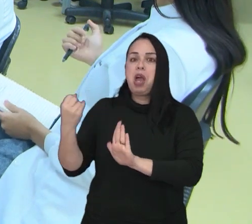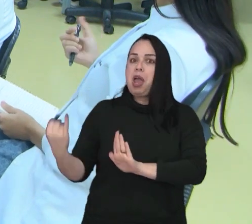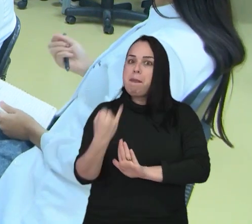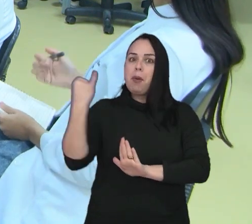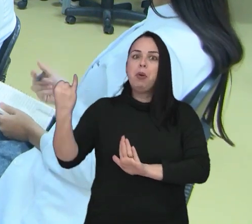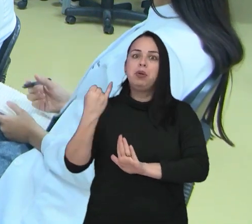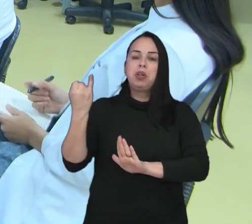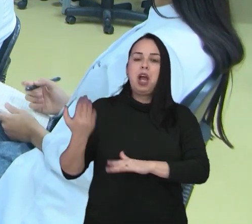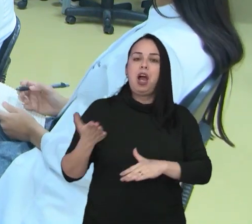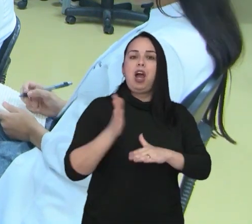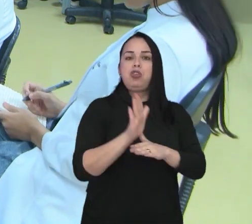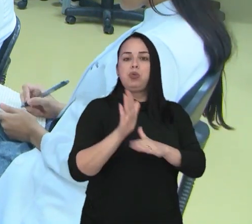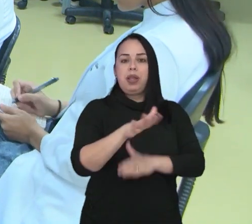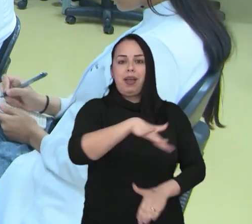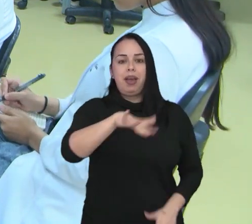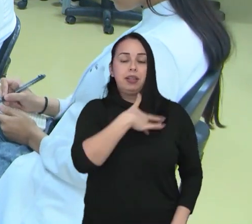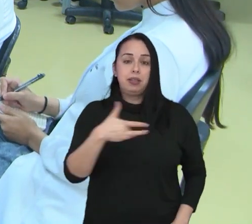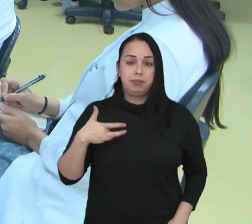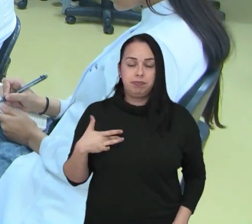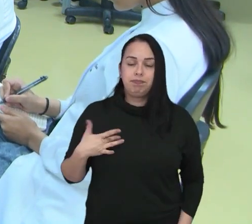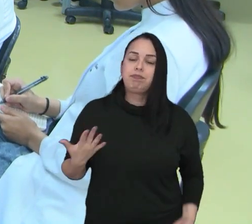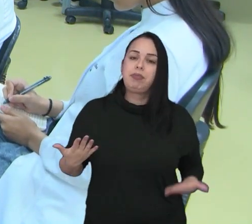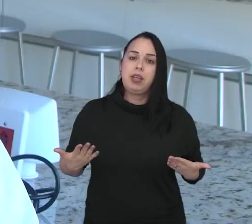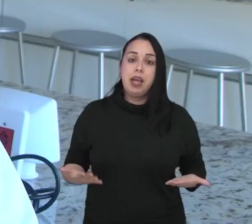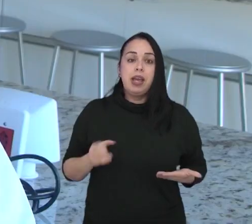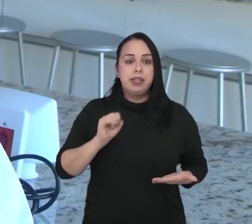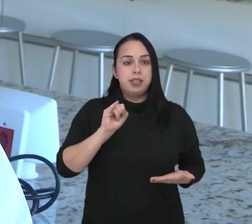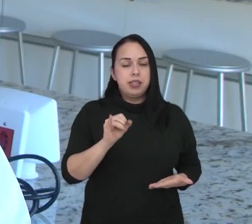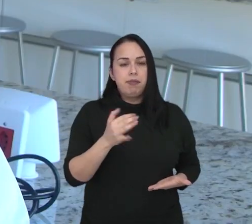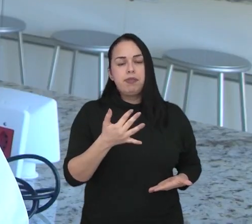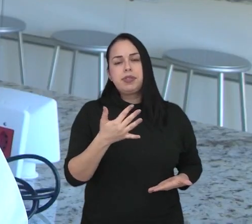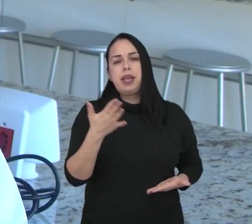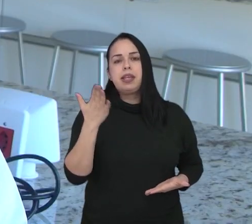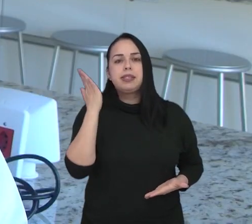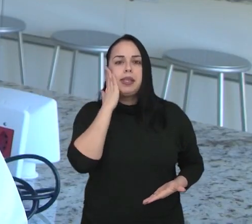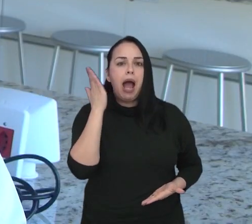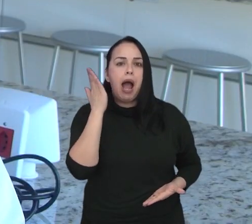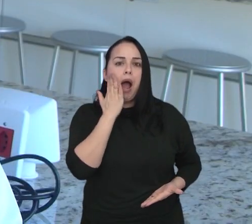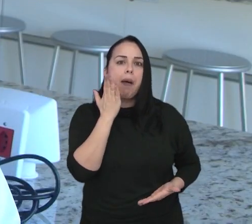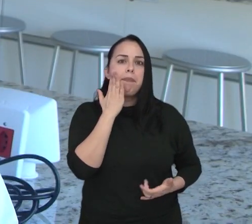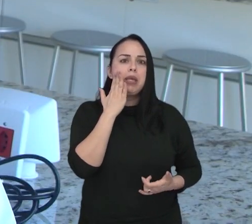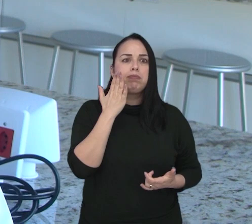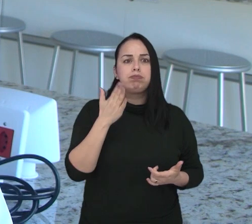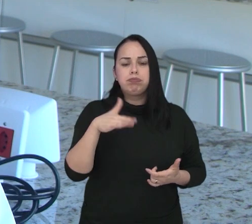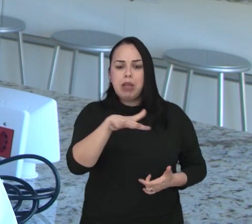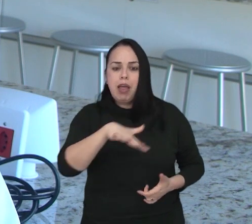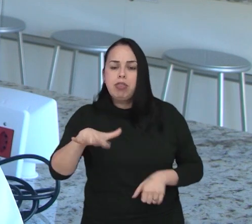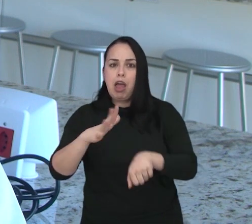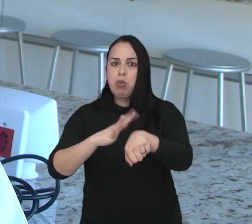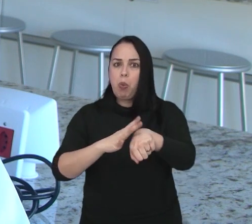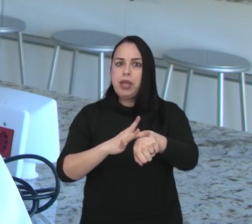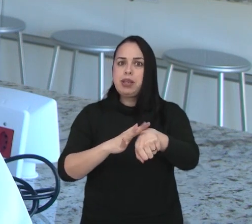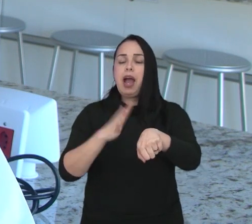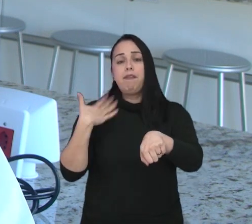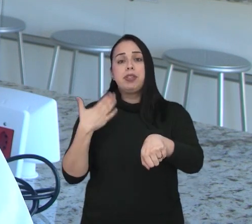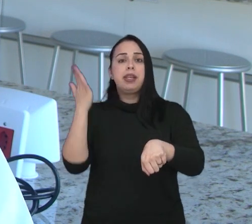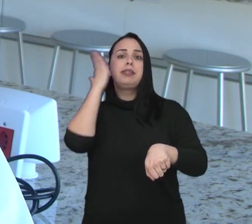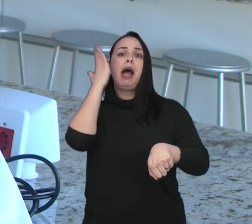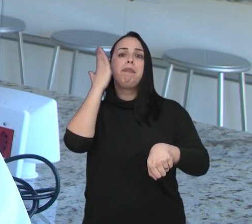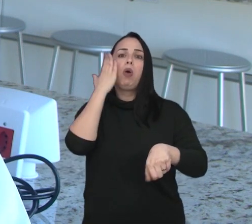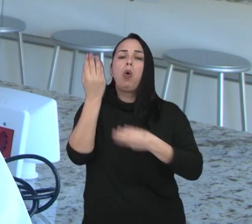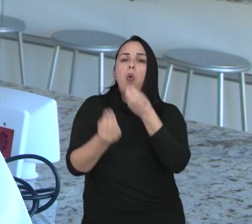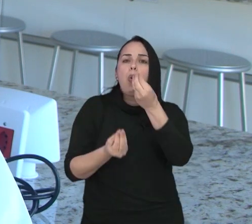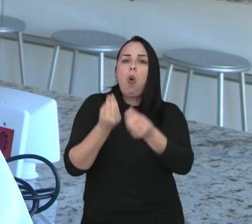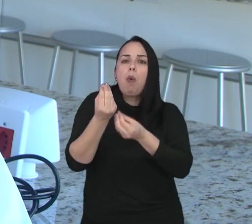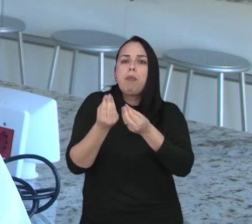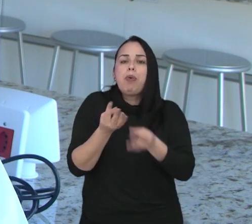ações para melhorias nas ferramentas de saúde. Quando você conhece aquele mal, então você vai conseguir lidar